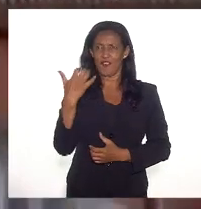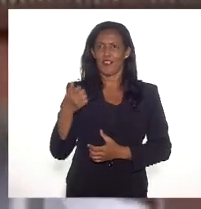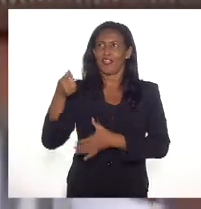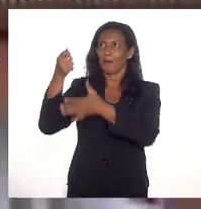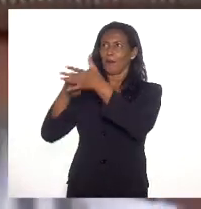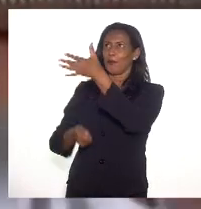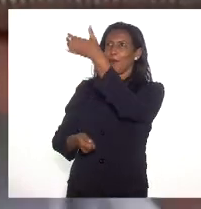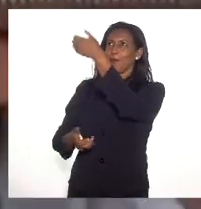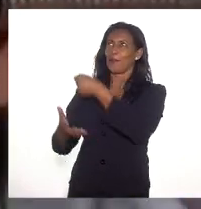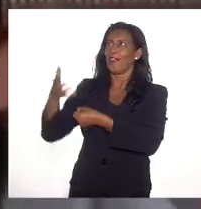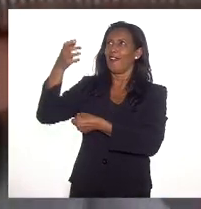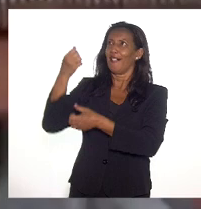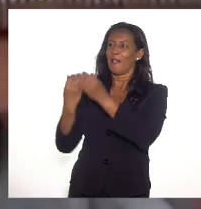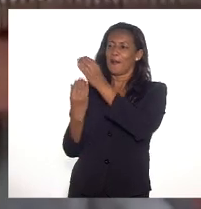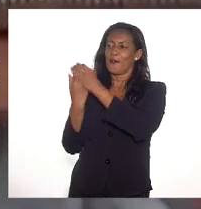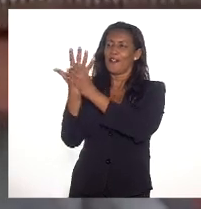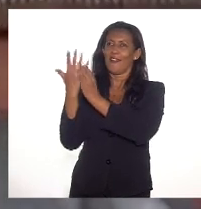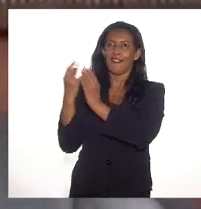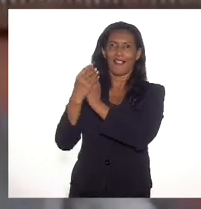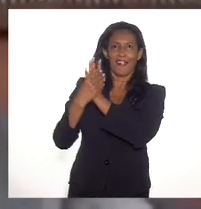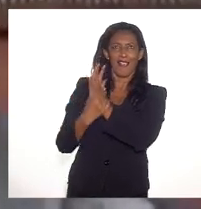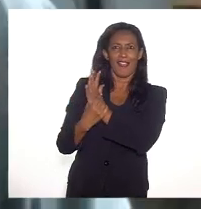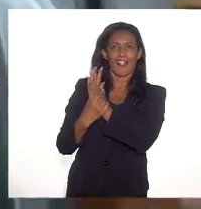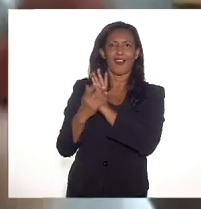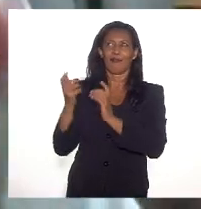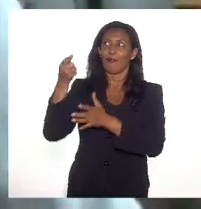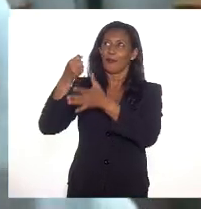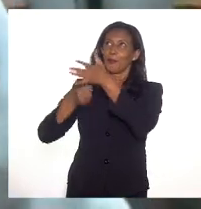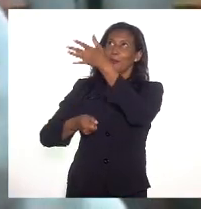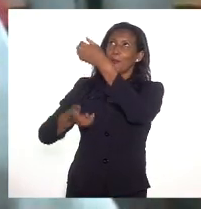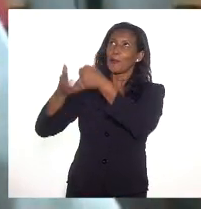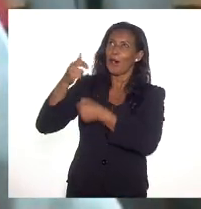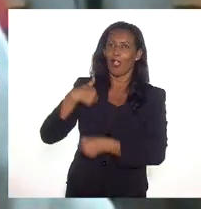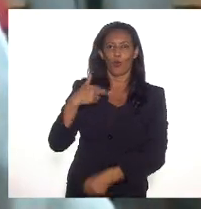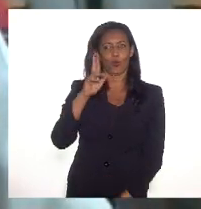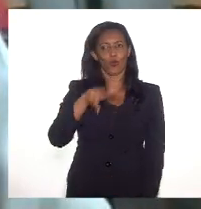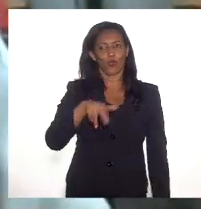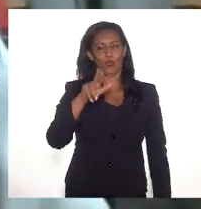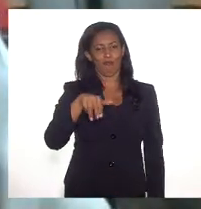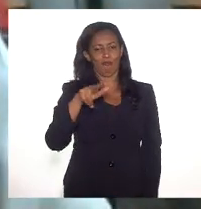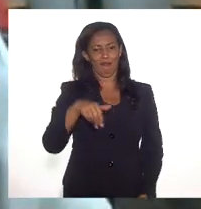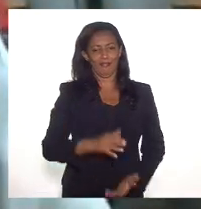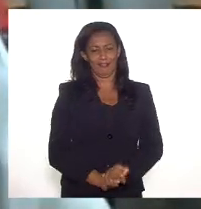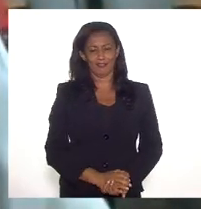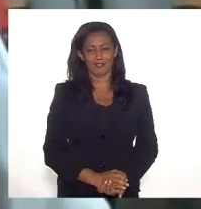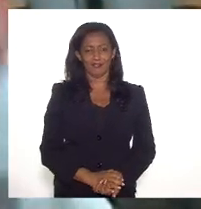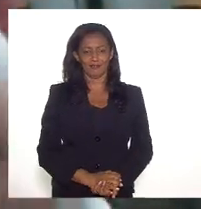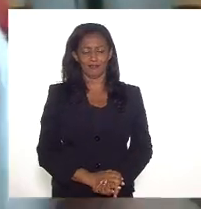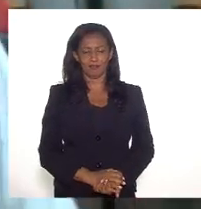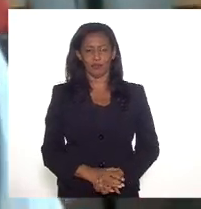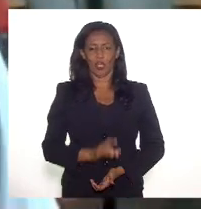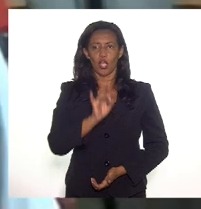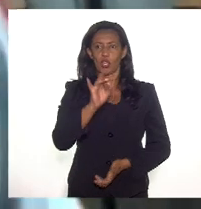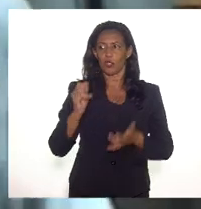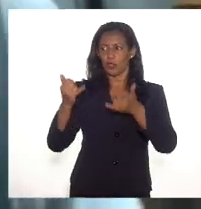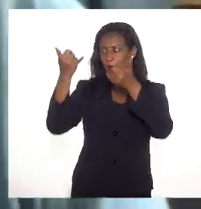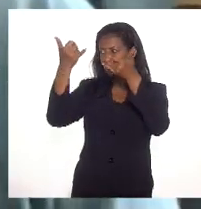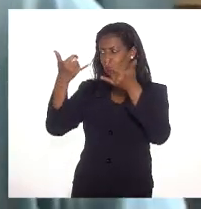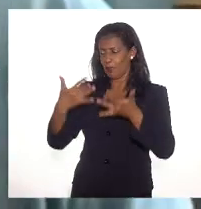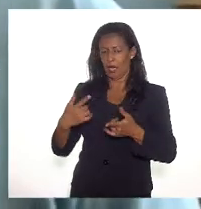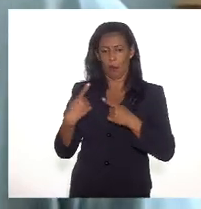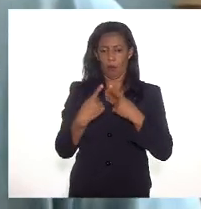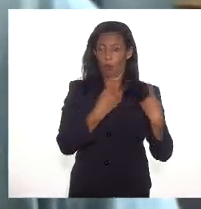luvinha. Nunca fui, porque... Ô, Marcos, semana que vem... Último, só para te explicar por que eu não acatei a